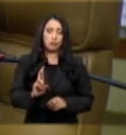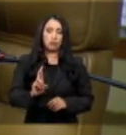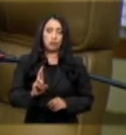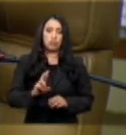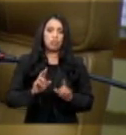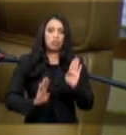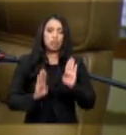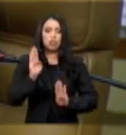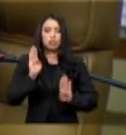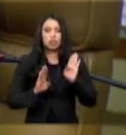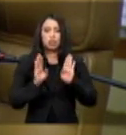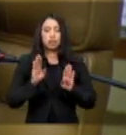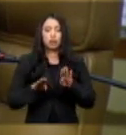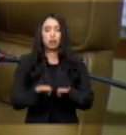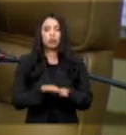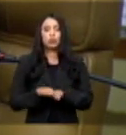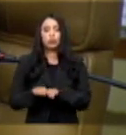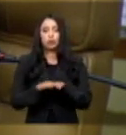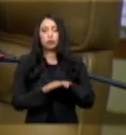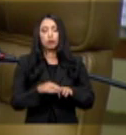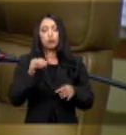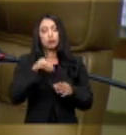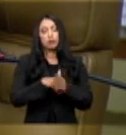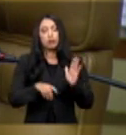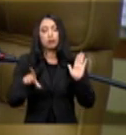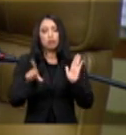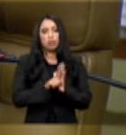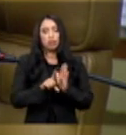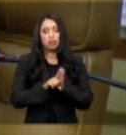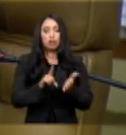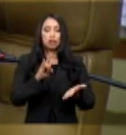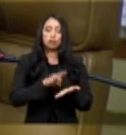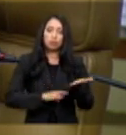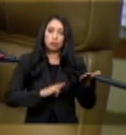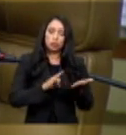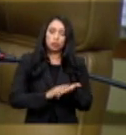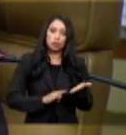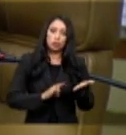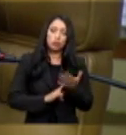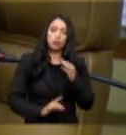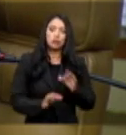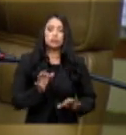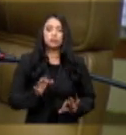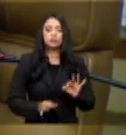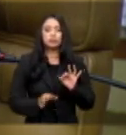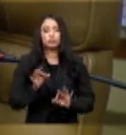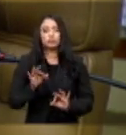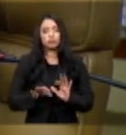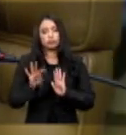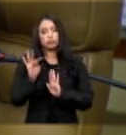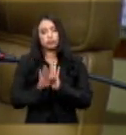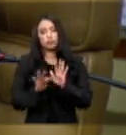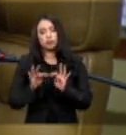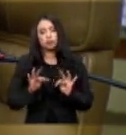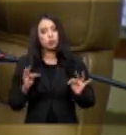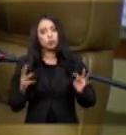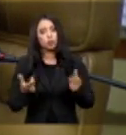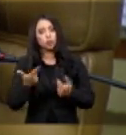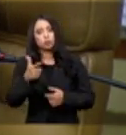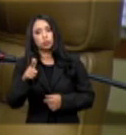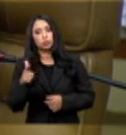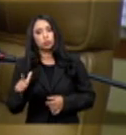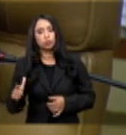como unânime e consolidado na legislação, na jurisprudência deste Supremo e de todos os outros tribunais,